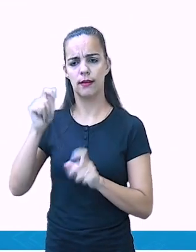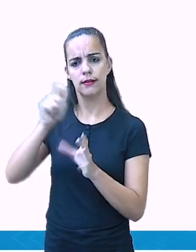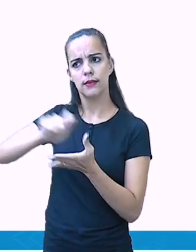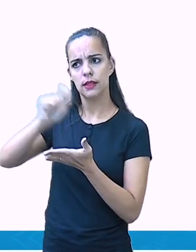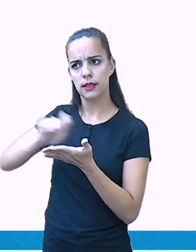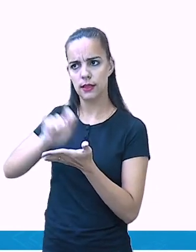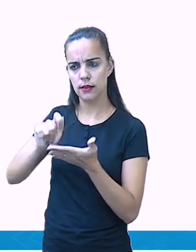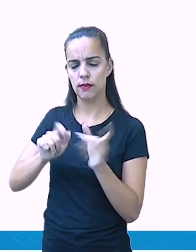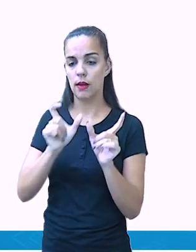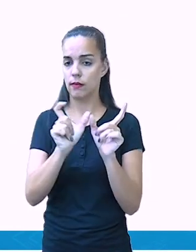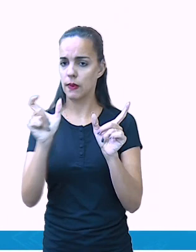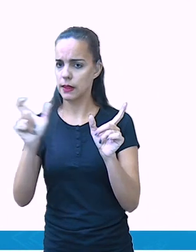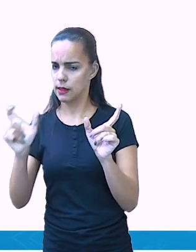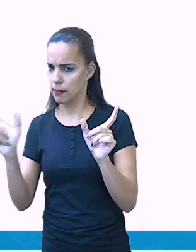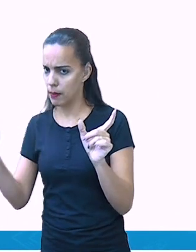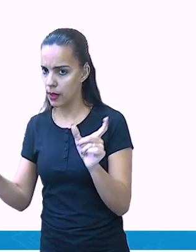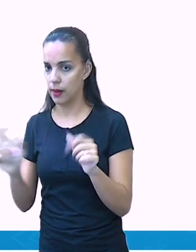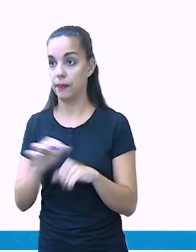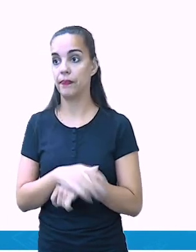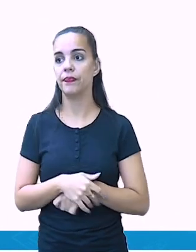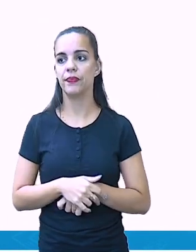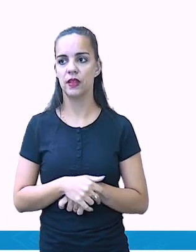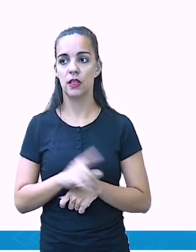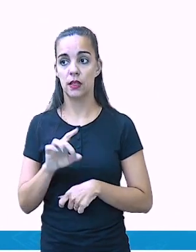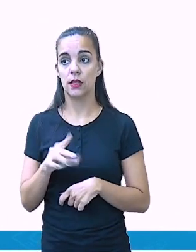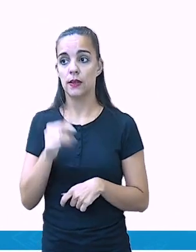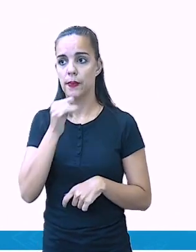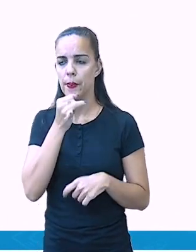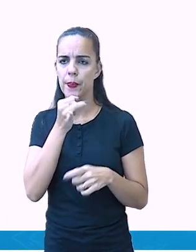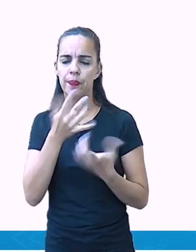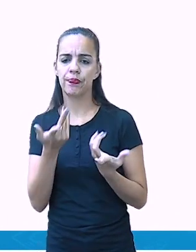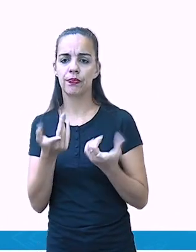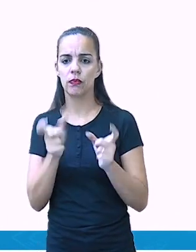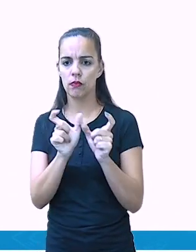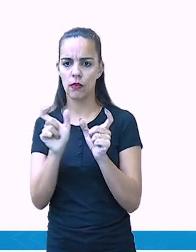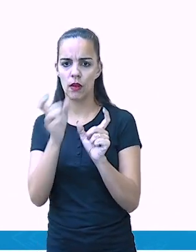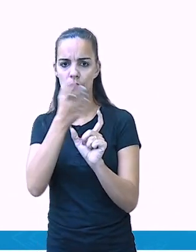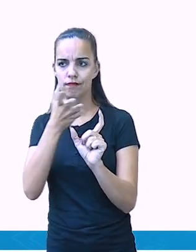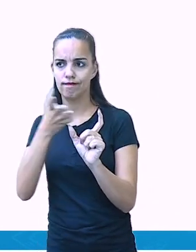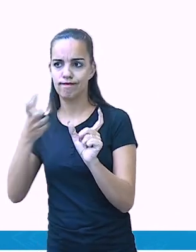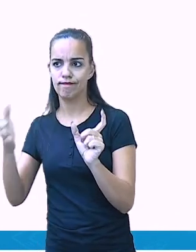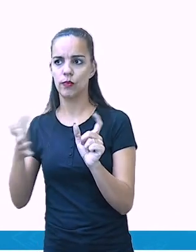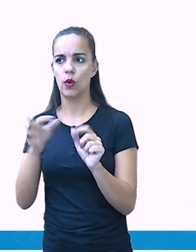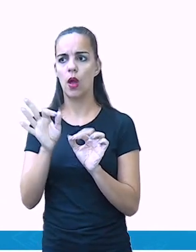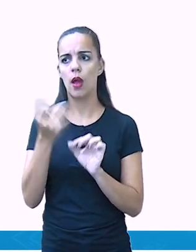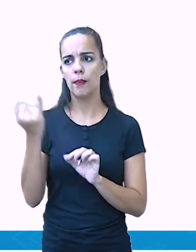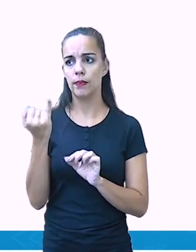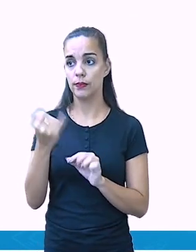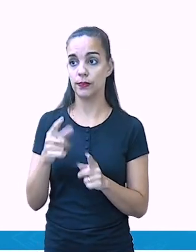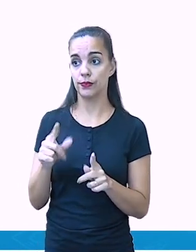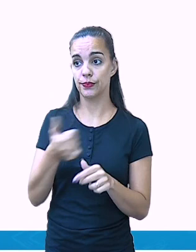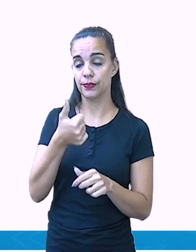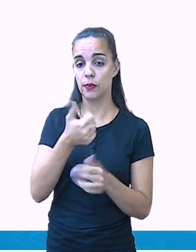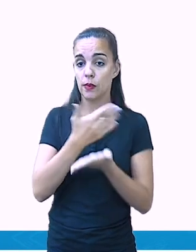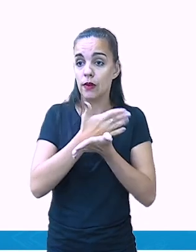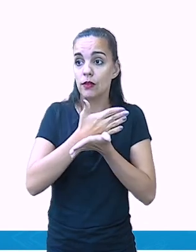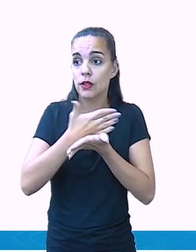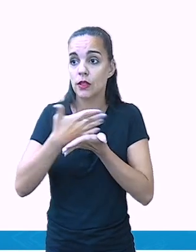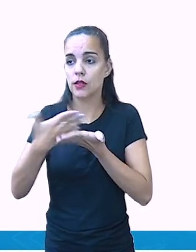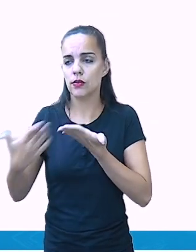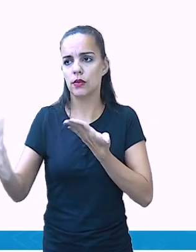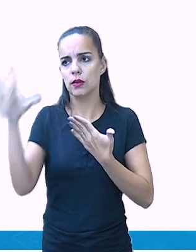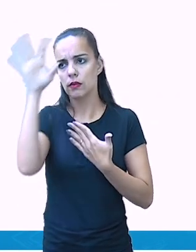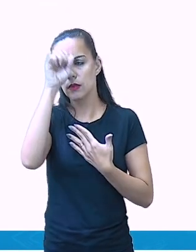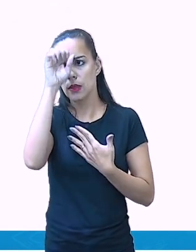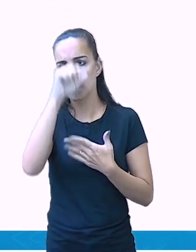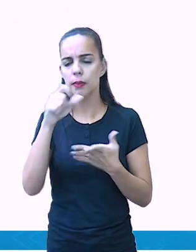separar sílaba por sílaba e usar o hífen aí para separá-las. As pessoas que estão começando a aprender